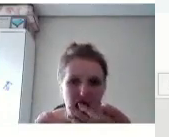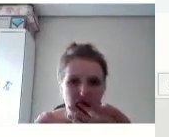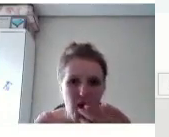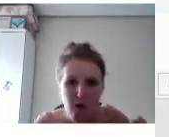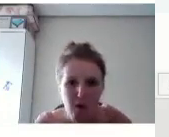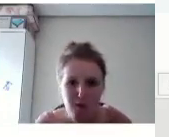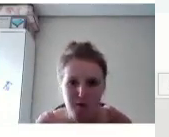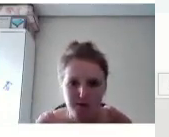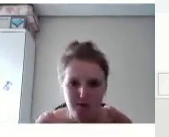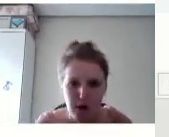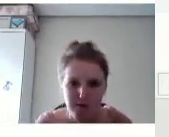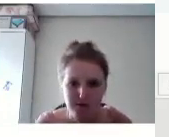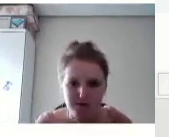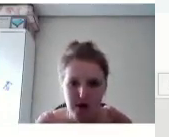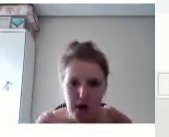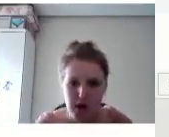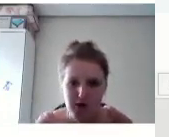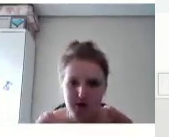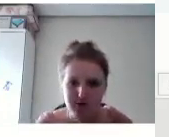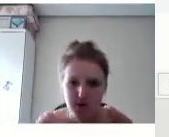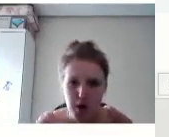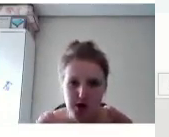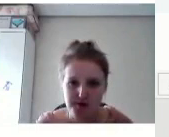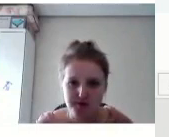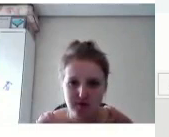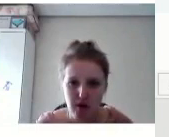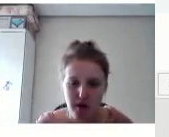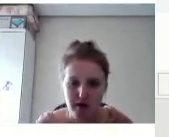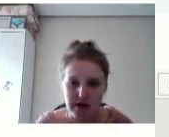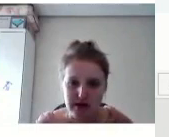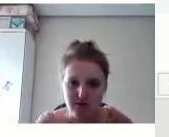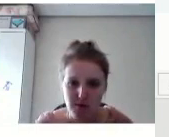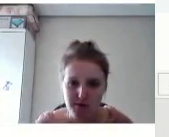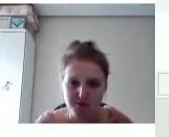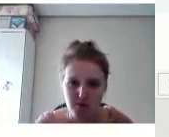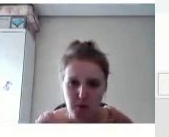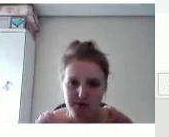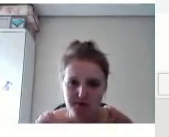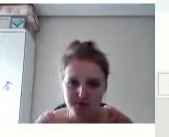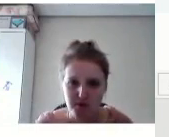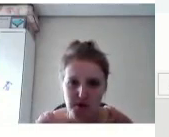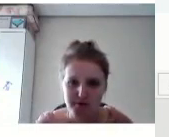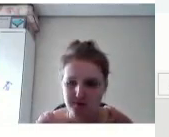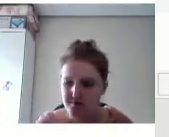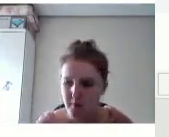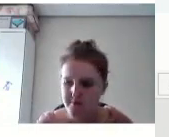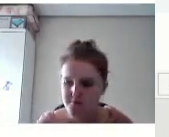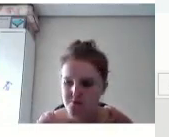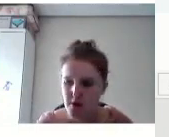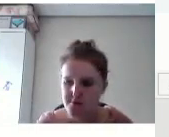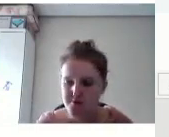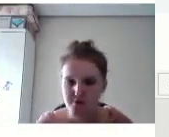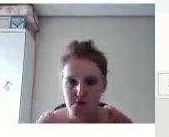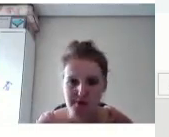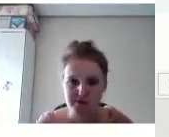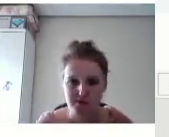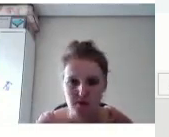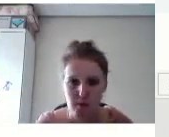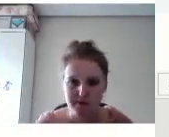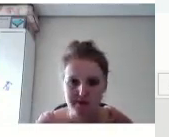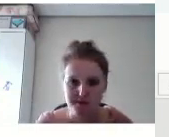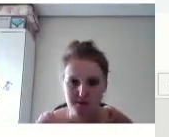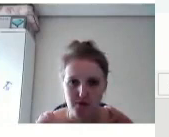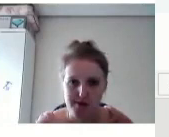de Euler-Lagrange, né? A equação de Euler-Lagrange nos diz que o π ponto, ou seja, a derivada temporal